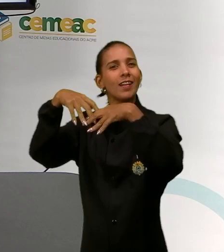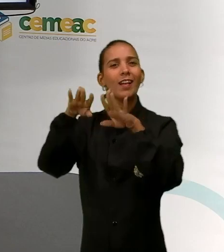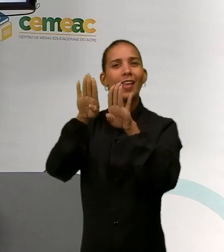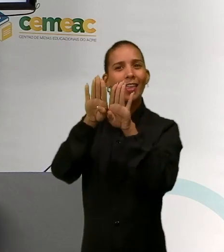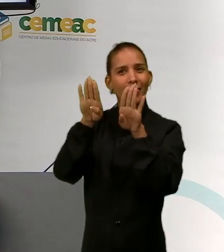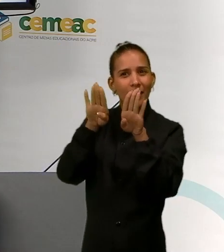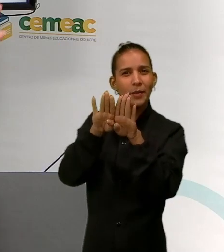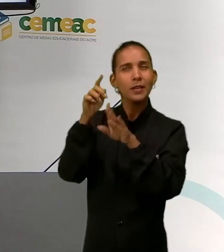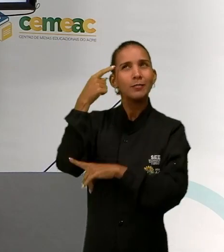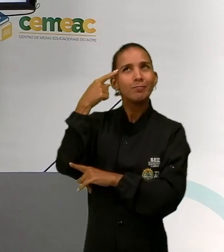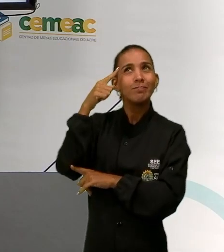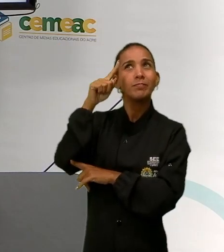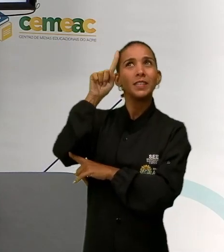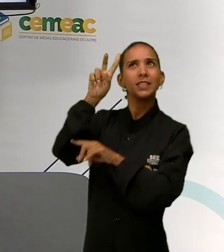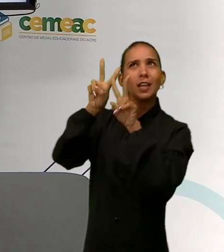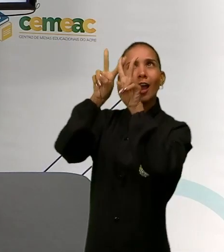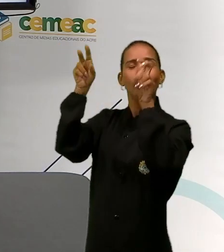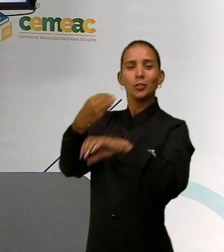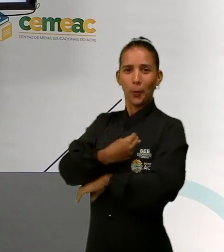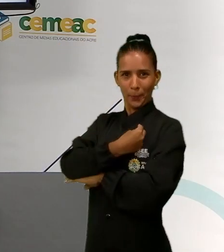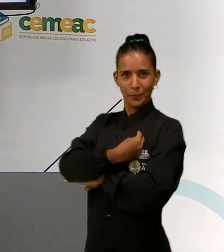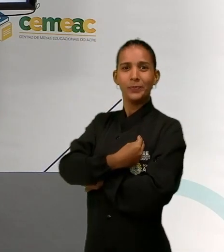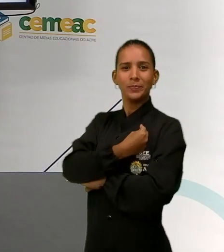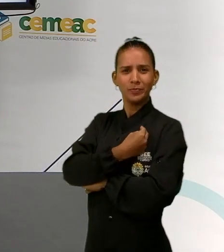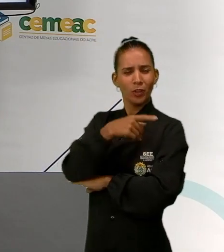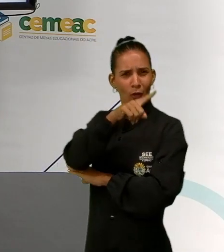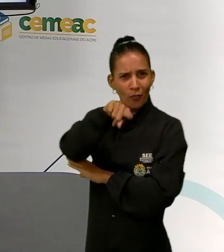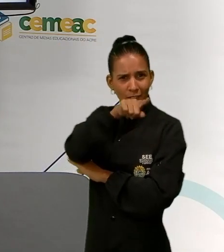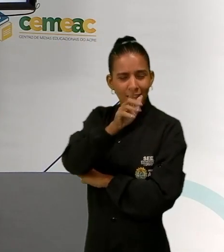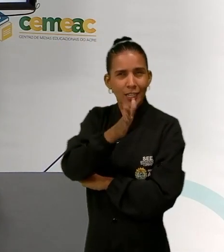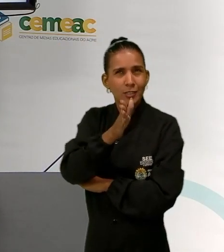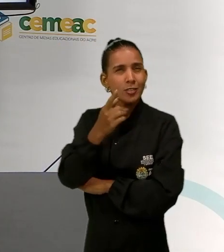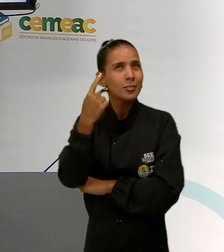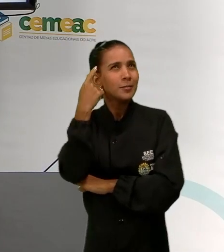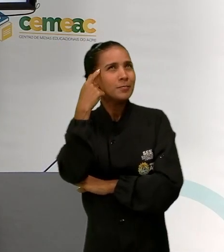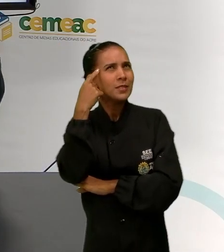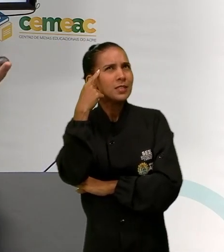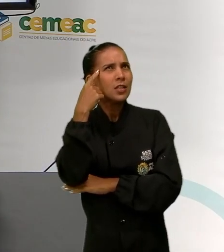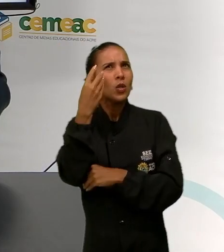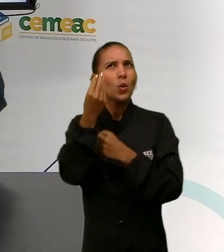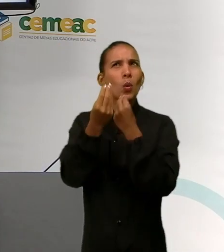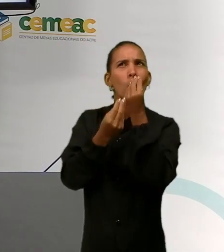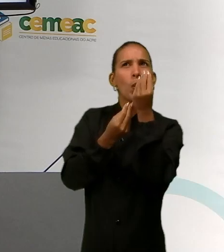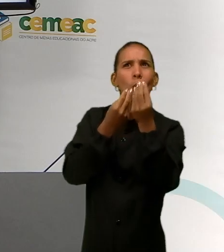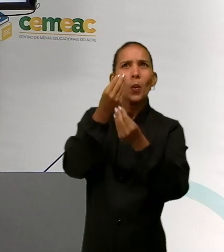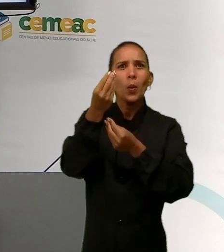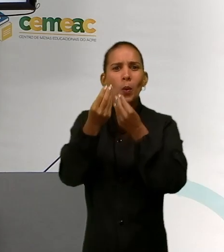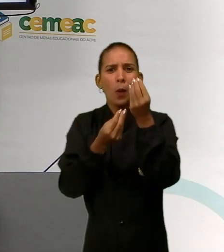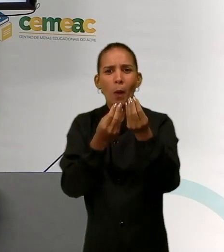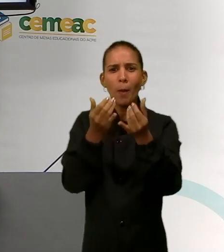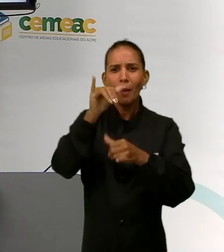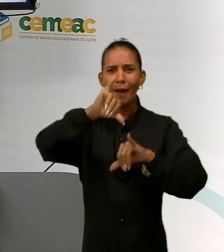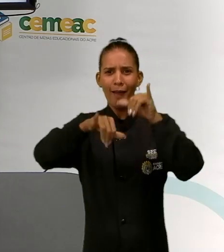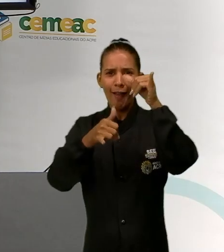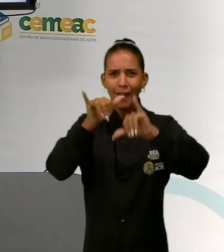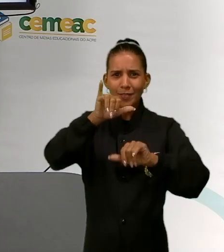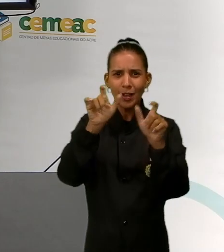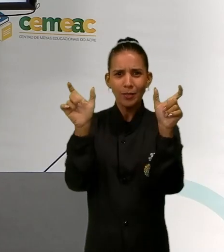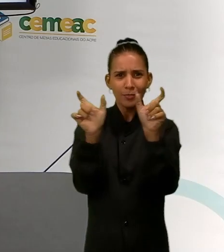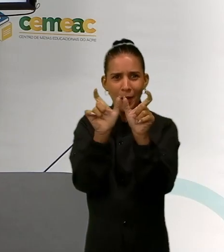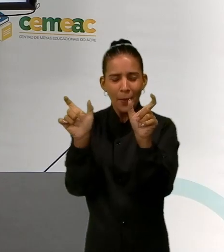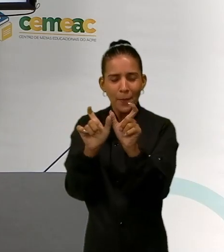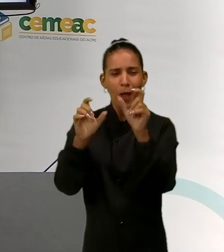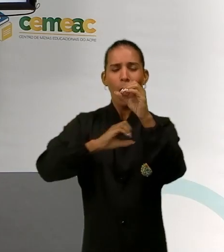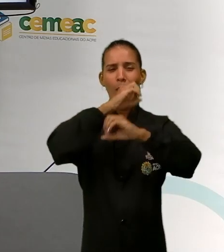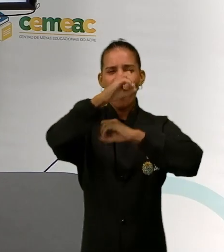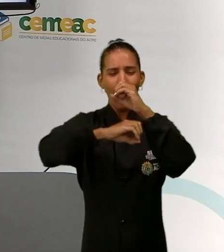pensamento existencial. Vocês já pararam para pensar de onde vem todos os componentes, todos os átomos, tudo que